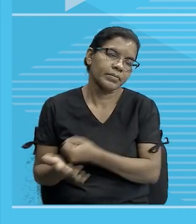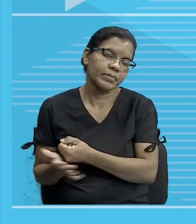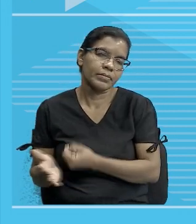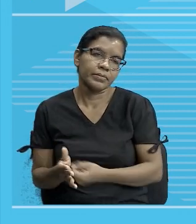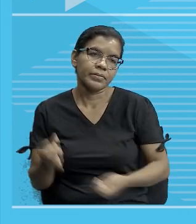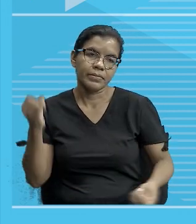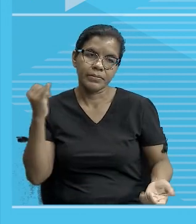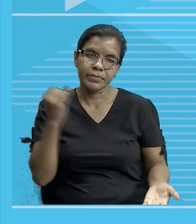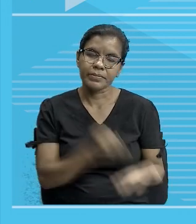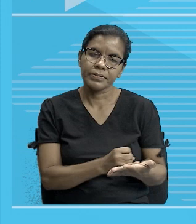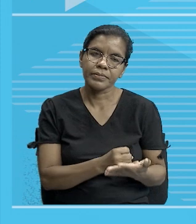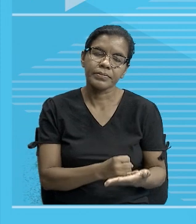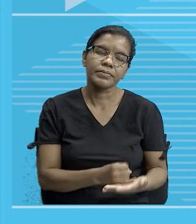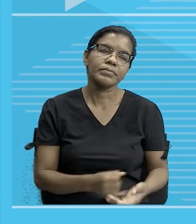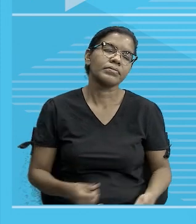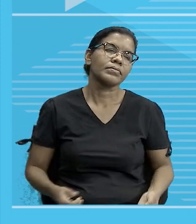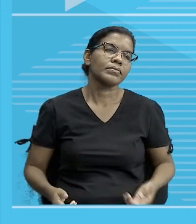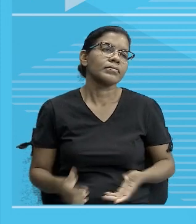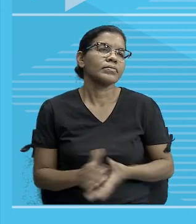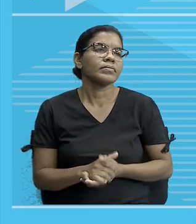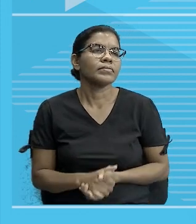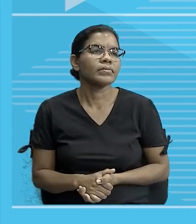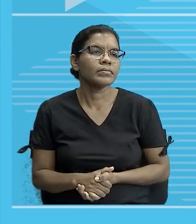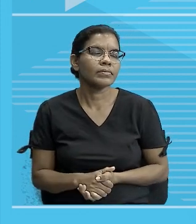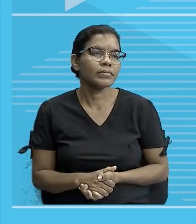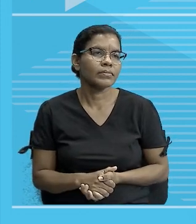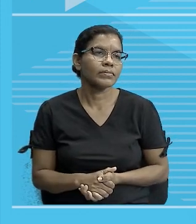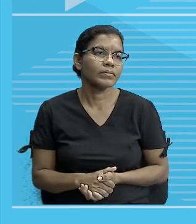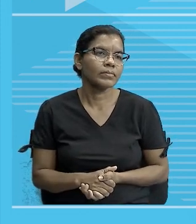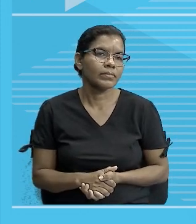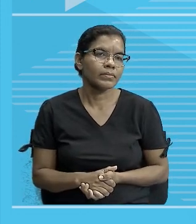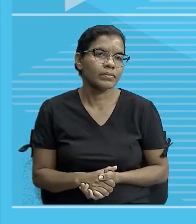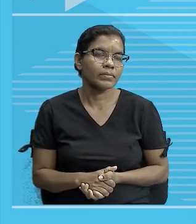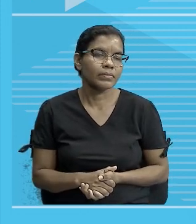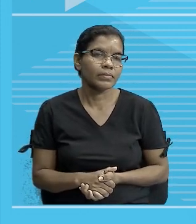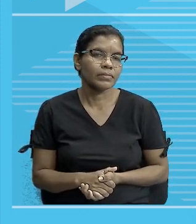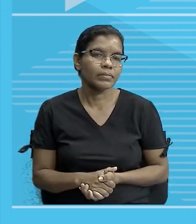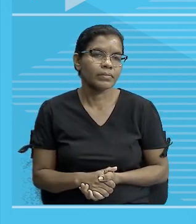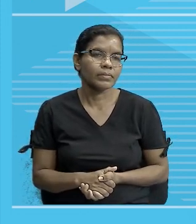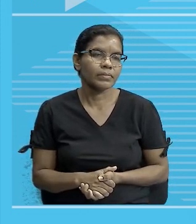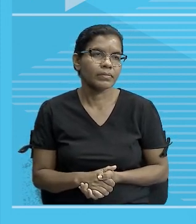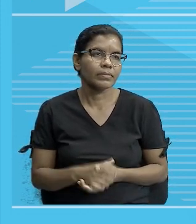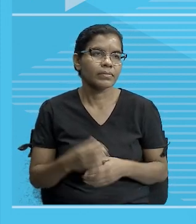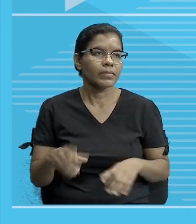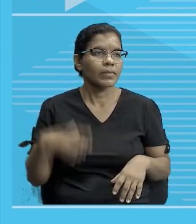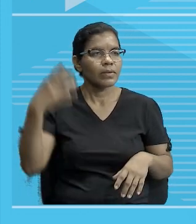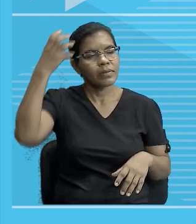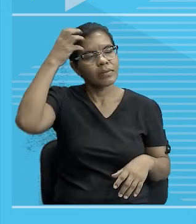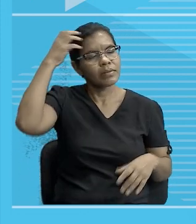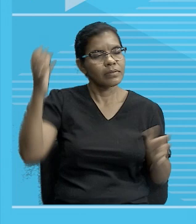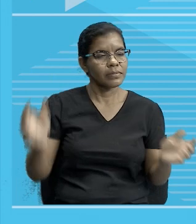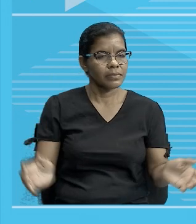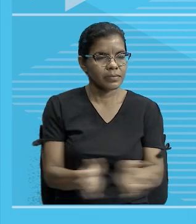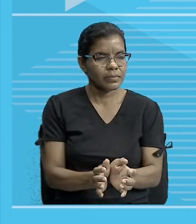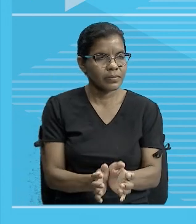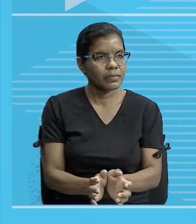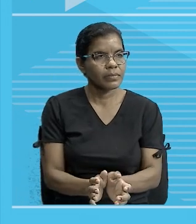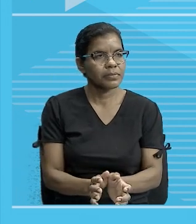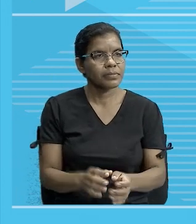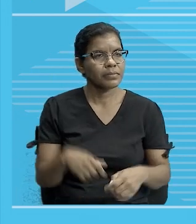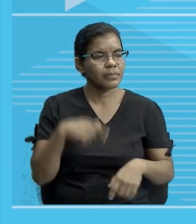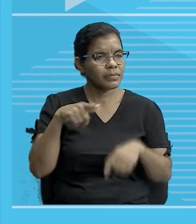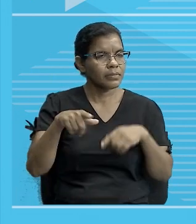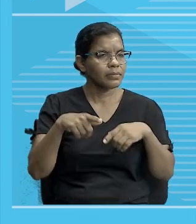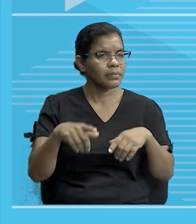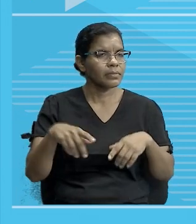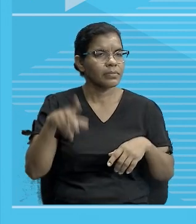livres, isentos e gozavam de privilégios, iam pagar imposto. Só que quando o rei reuniu a galerinha lá no